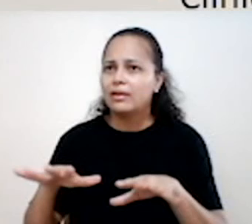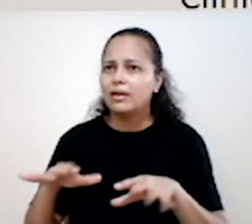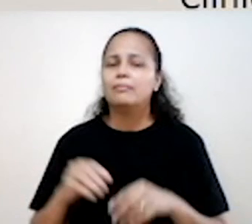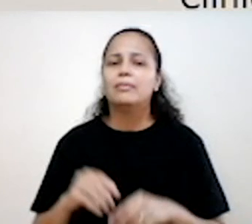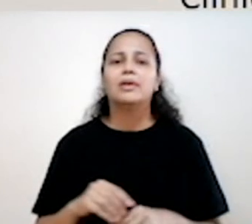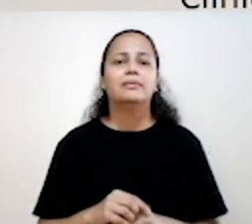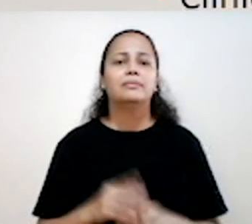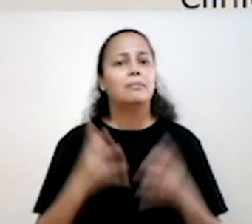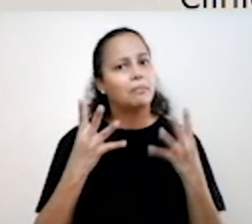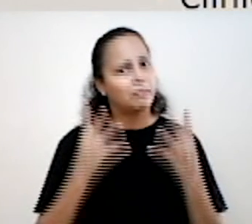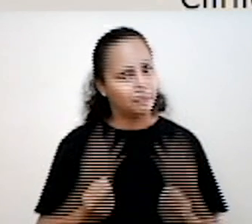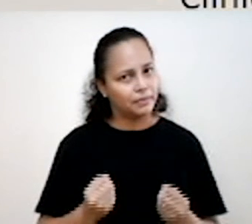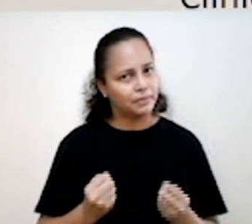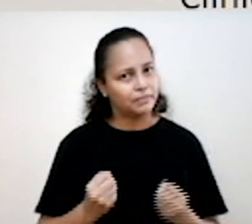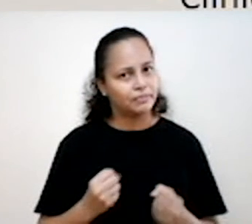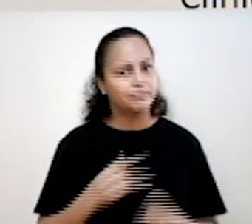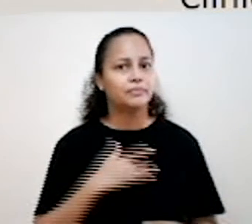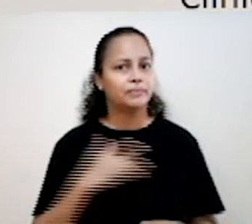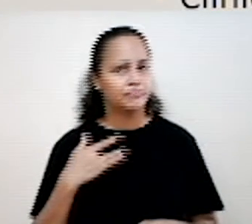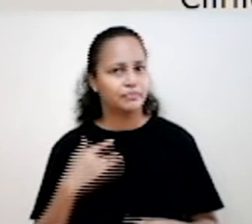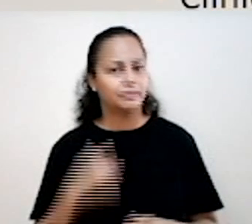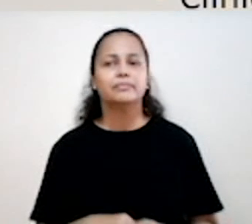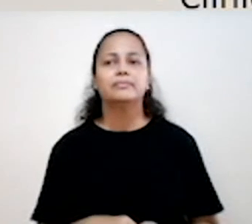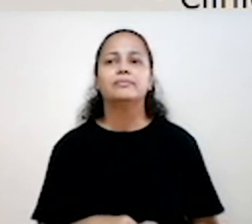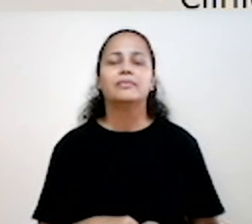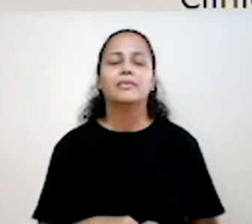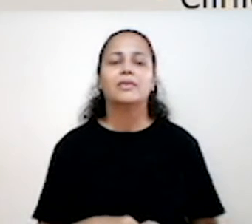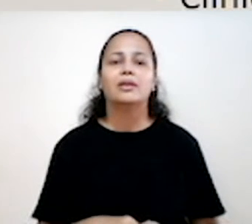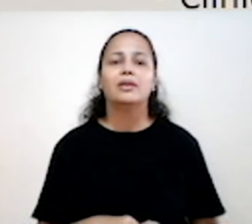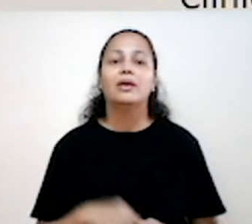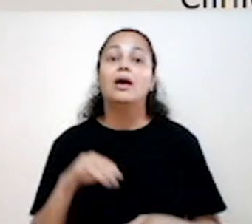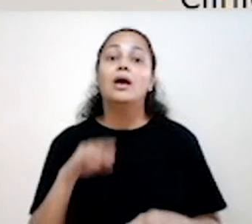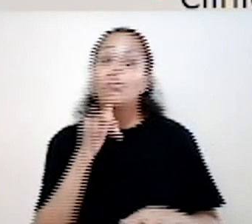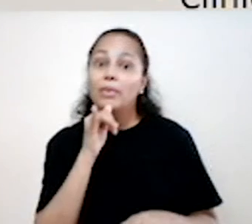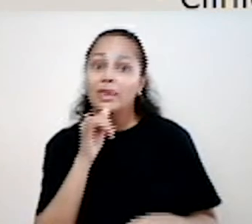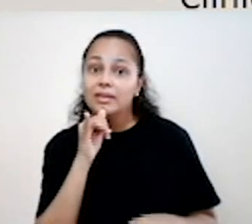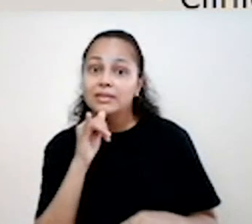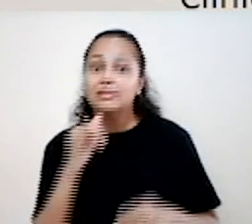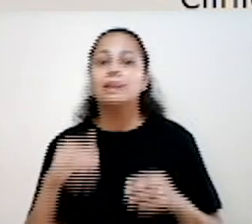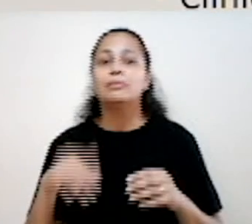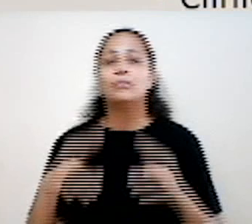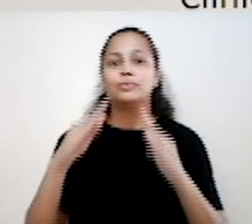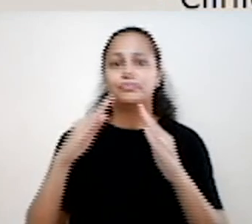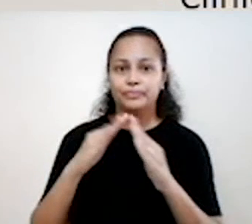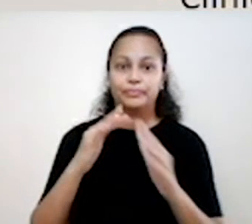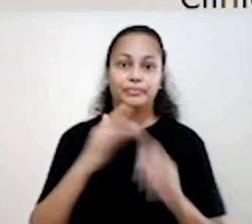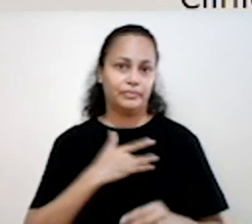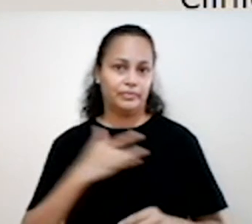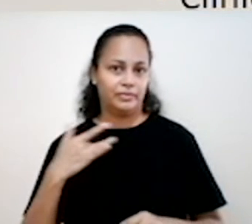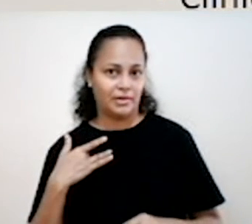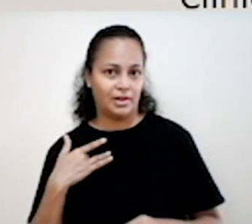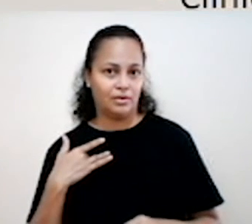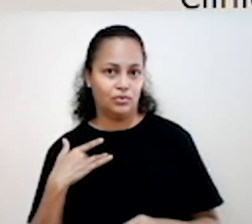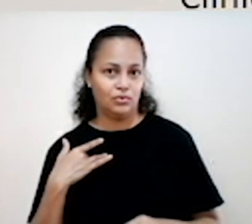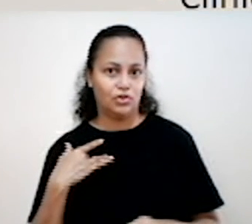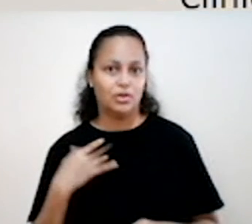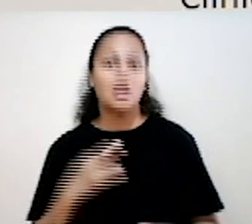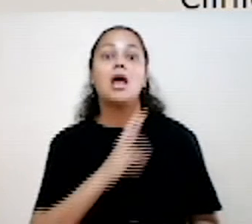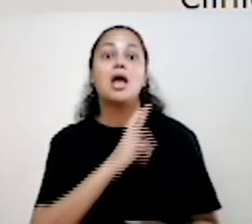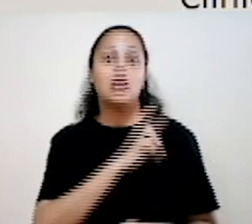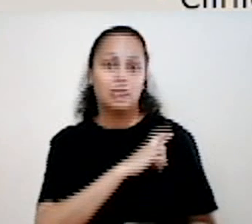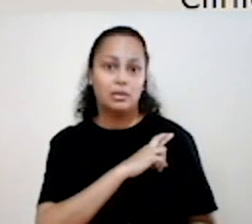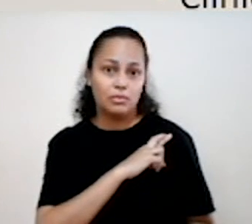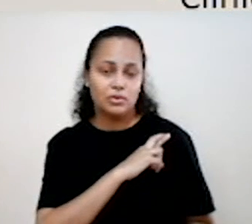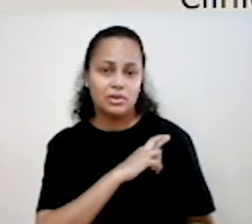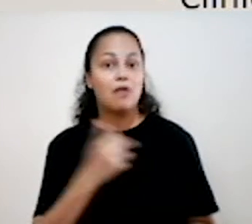para um melhor acolhimento. A Unidade Básica de Saúde, ou a UBS, ou o famoso postinho, eles serão responsáveis